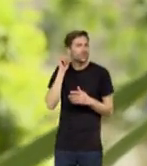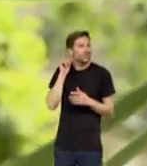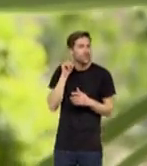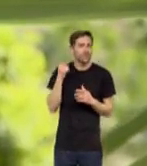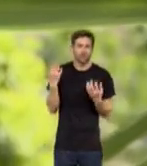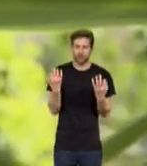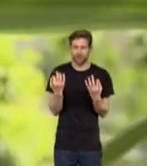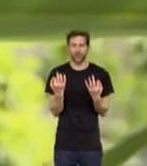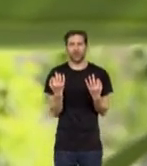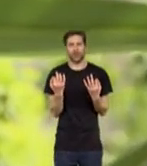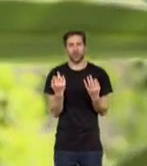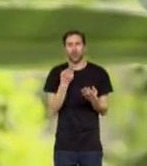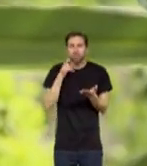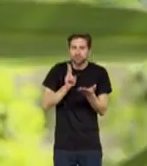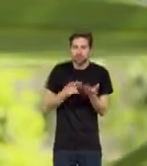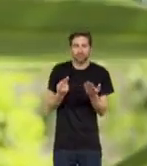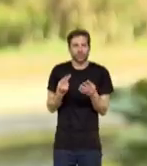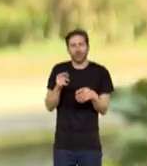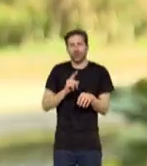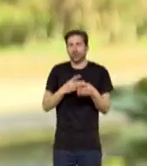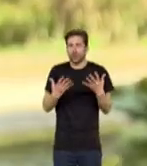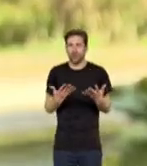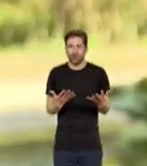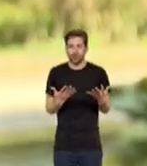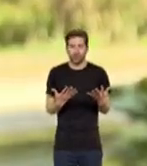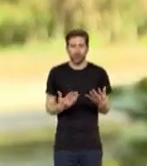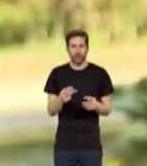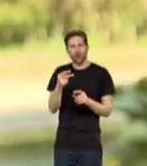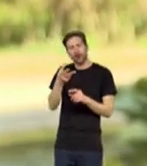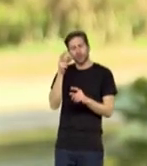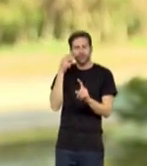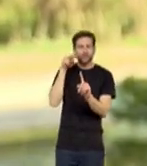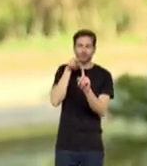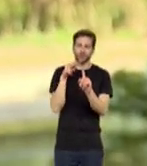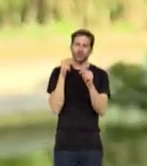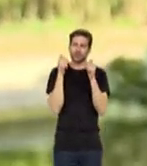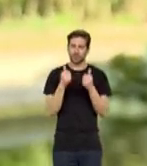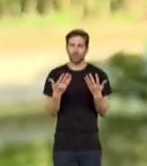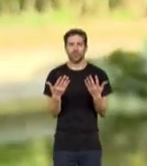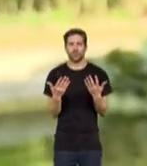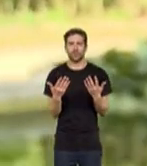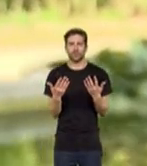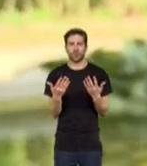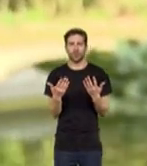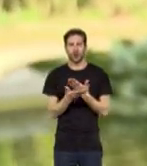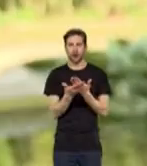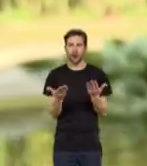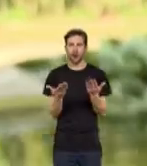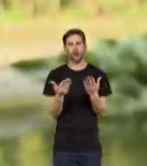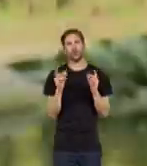mais uma realidade inquestionável, e eu penso que essa percepção é também cada vez